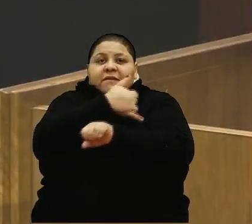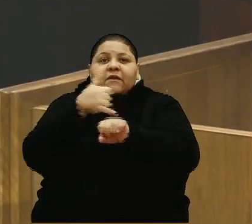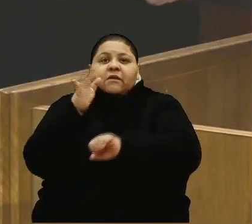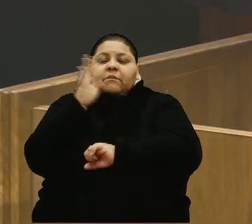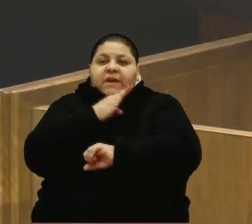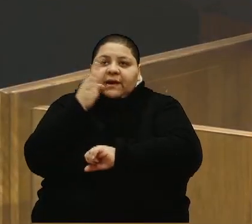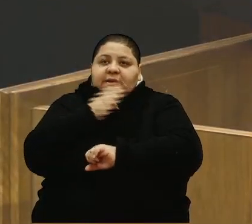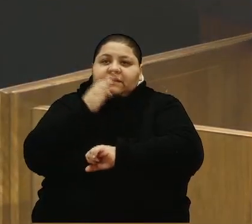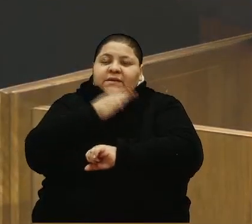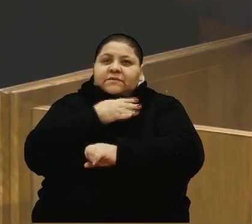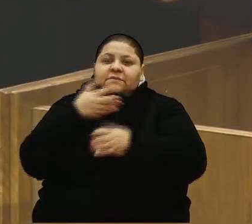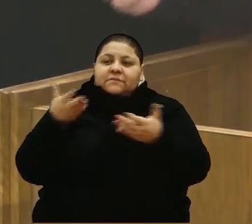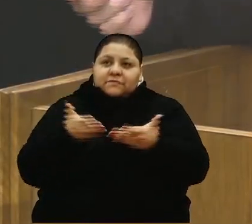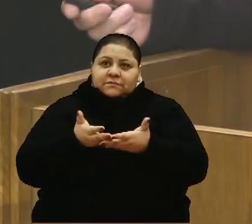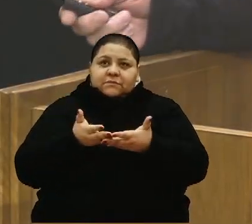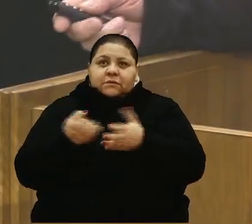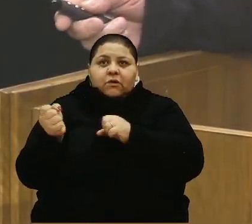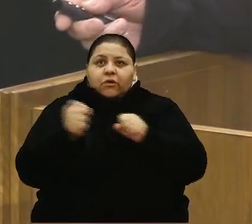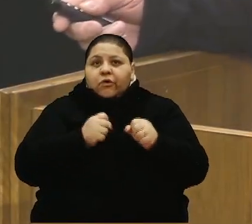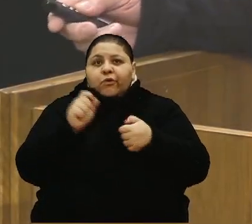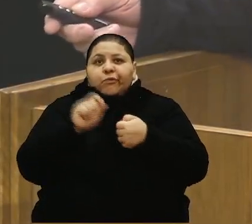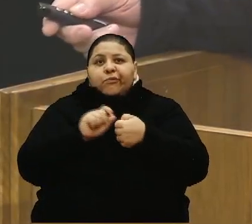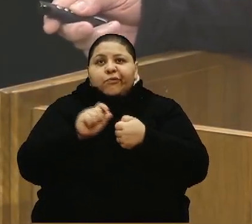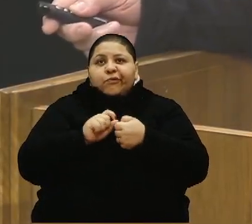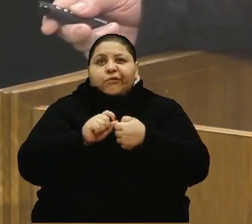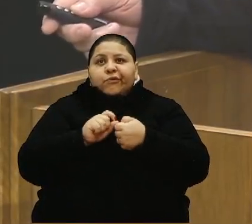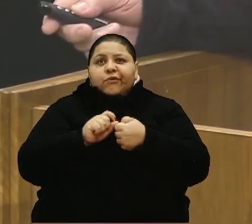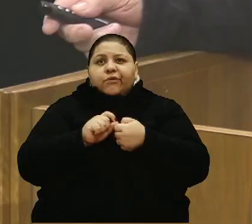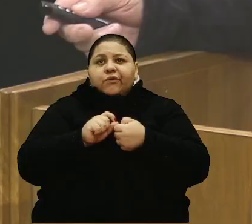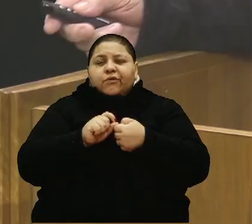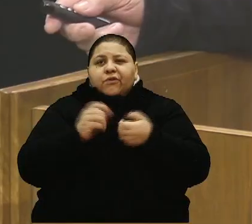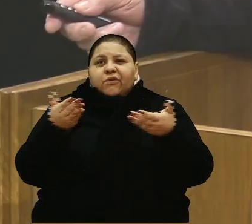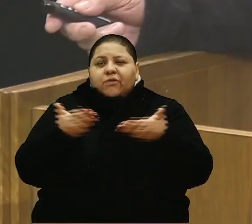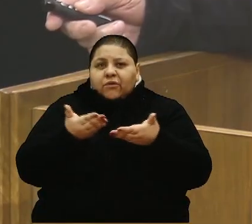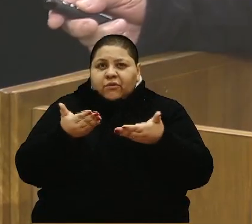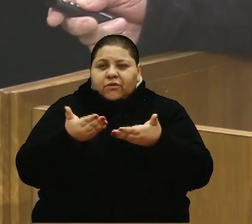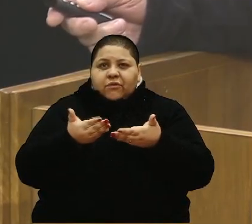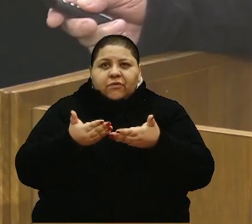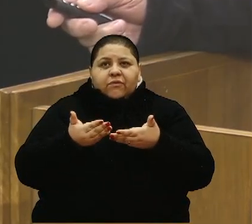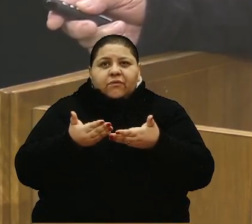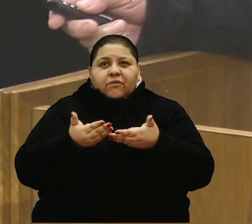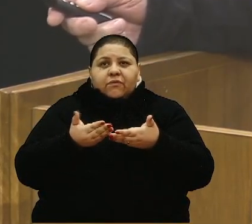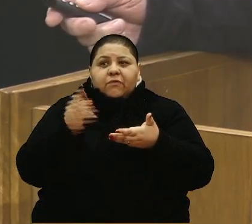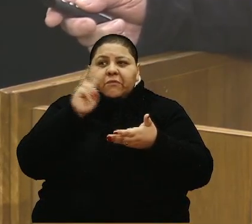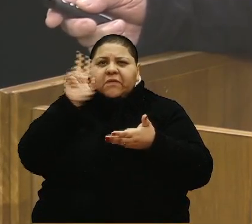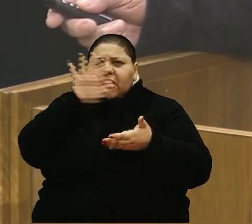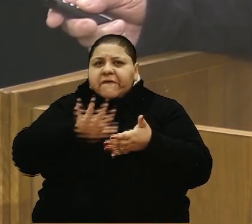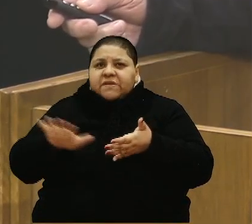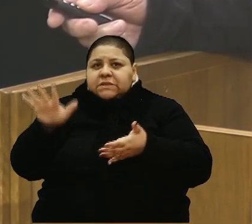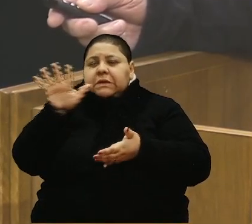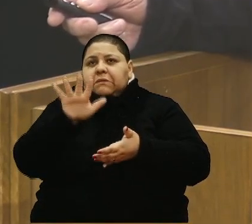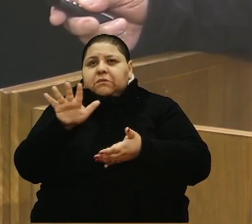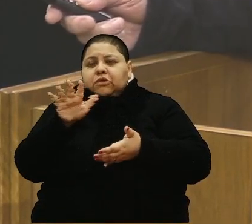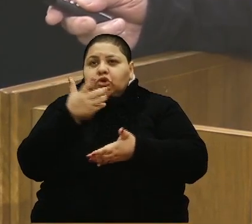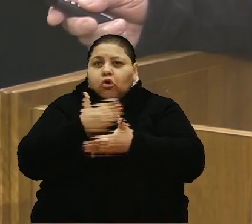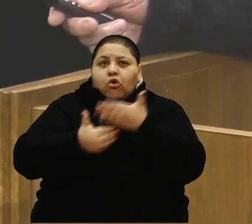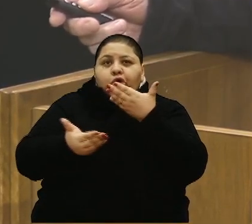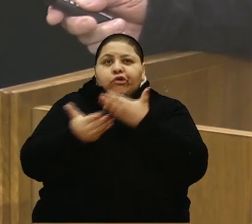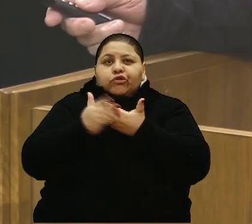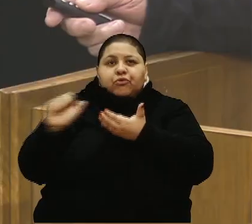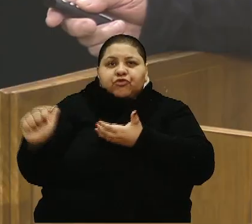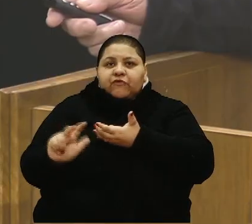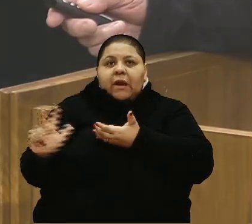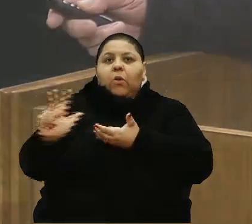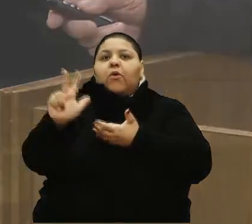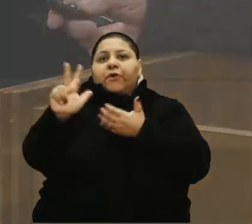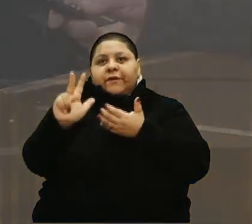rapidamente, para que a gente possa fazer alguma... Aqui sobre a questão da visão, todos esses